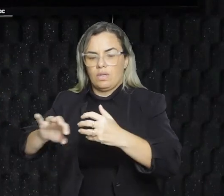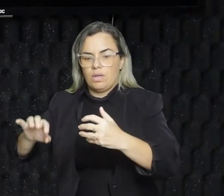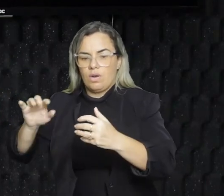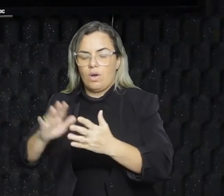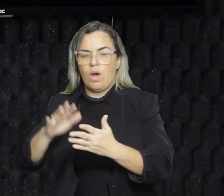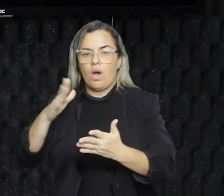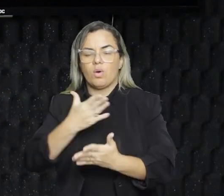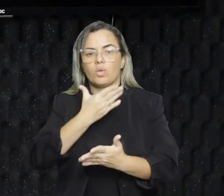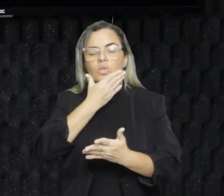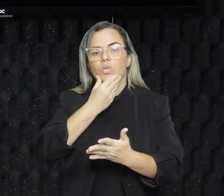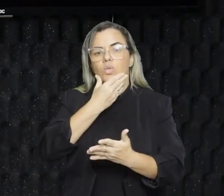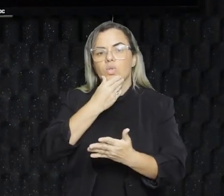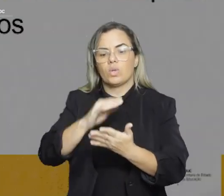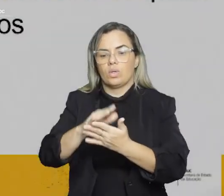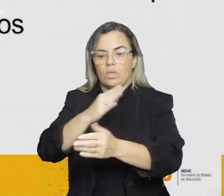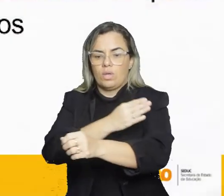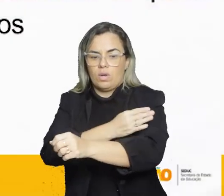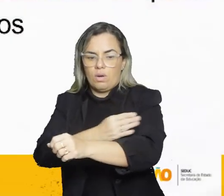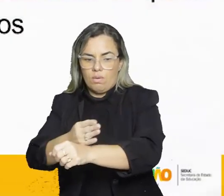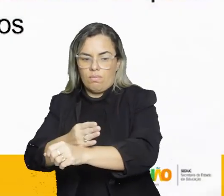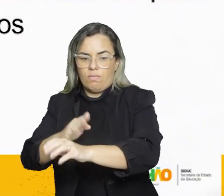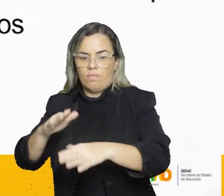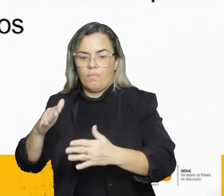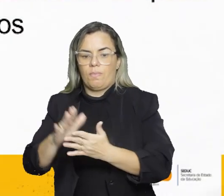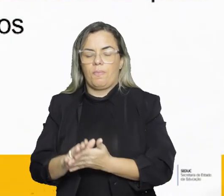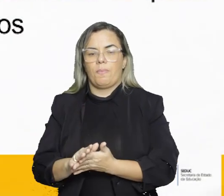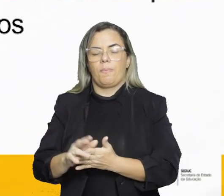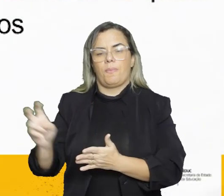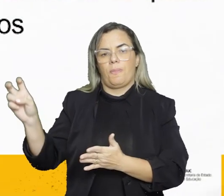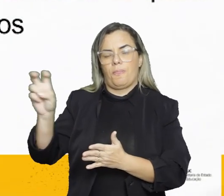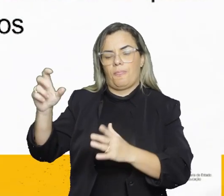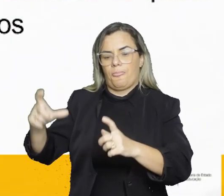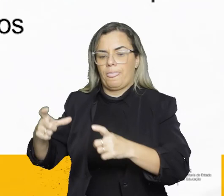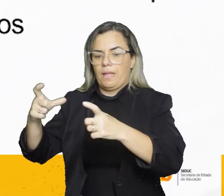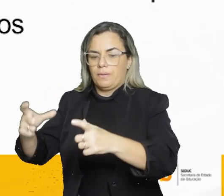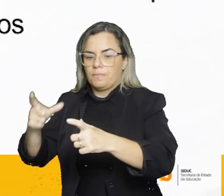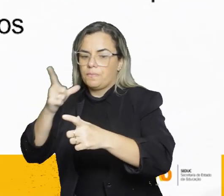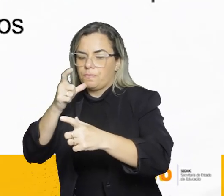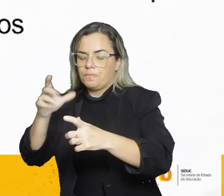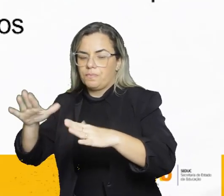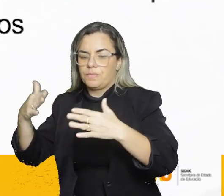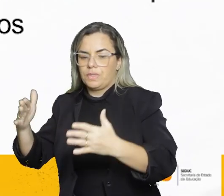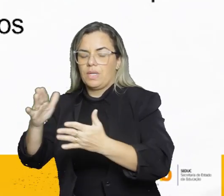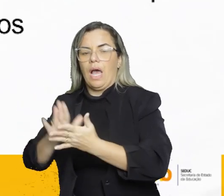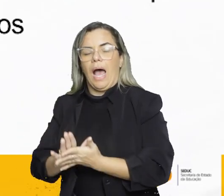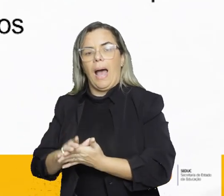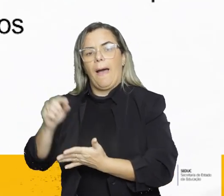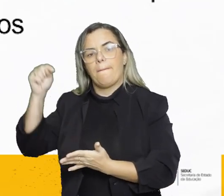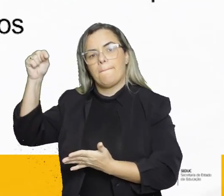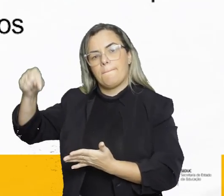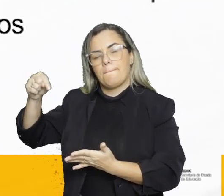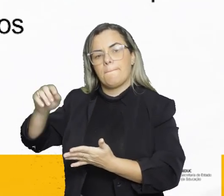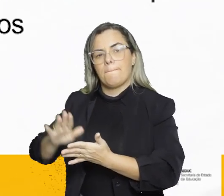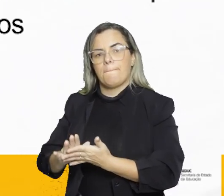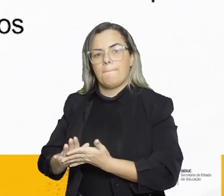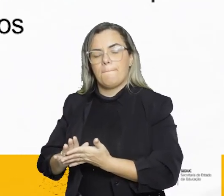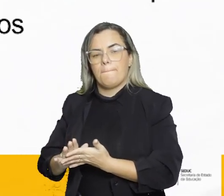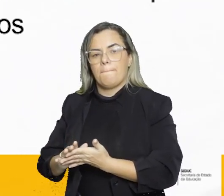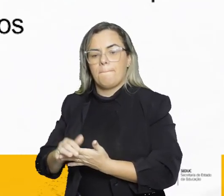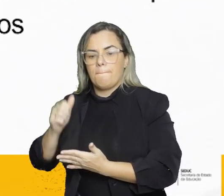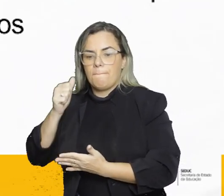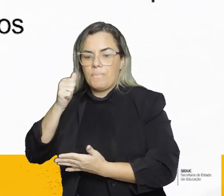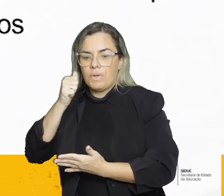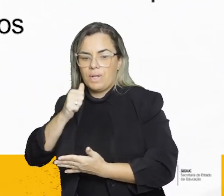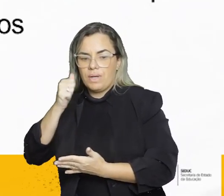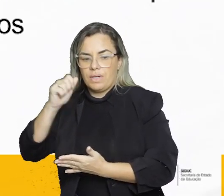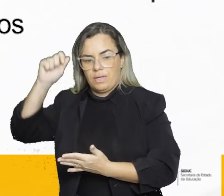moços brancos. Na quinta, quinta bica, enchiam as mulheres pretas. E na